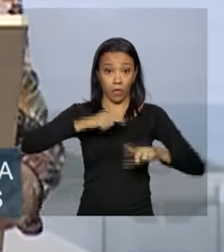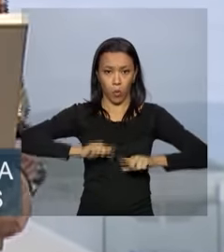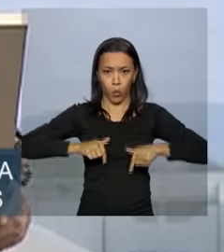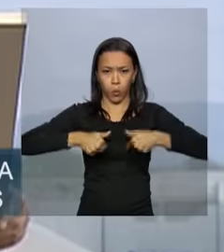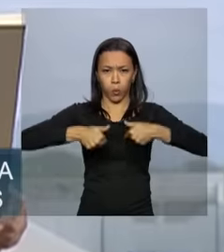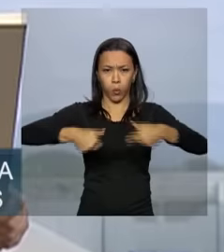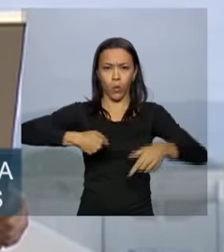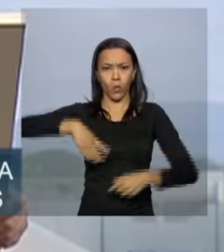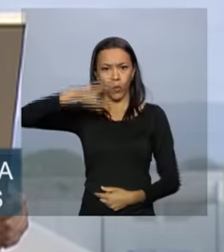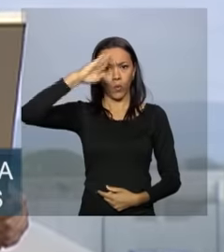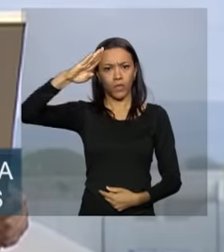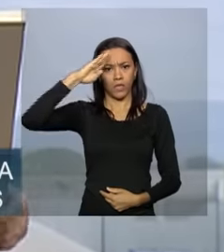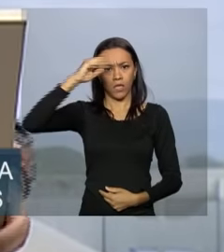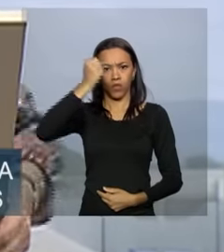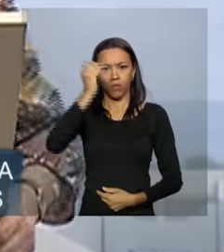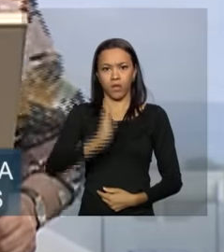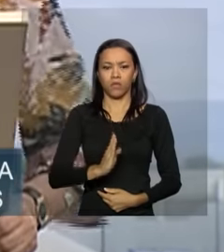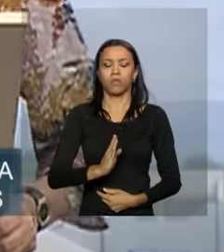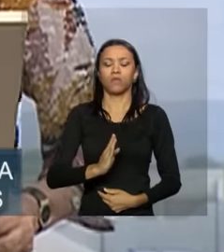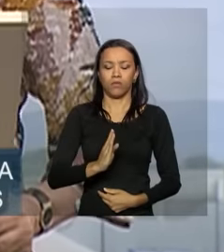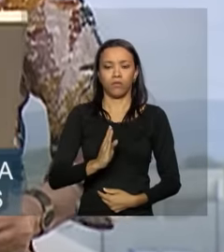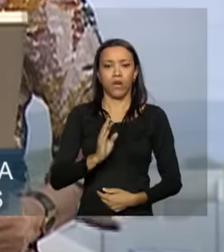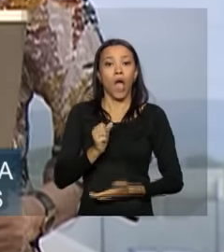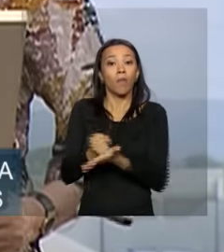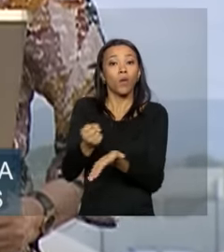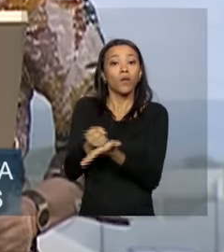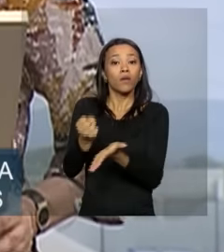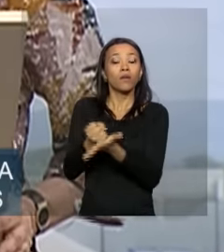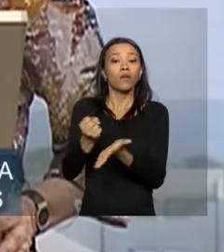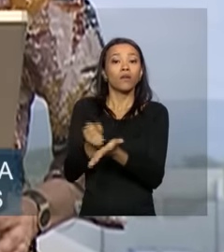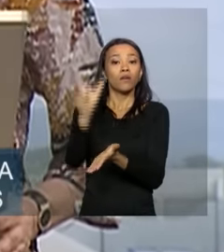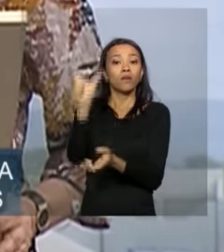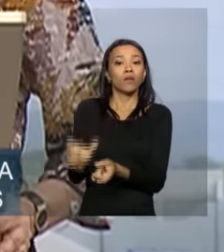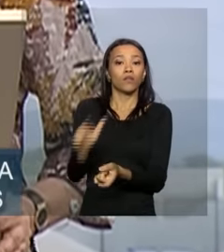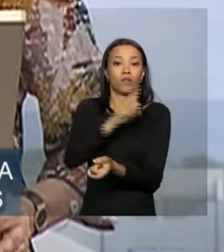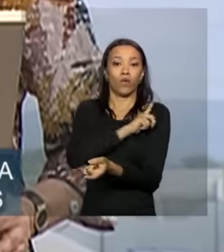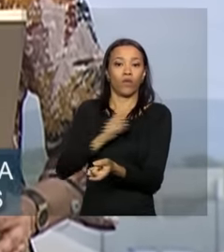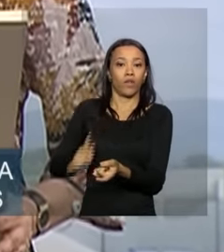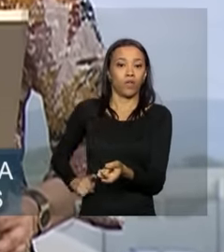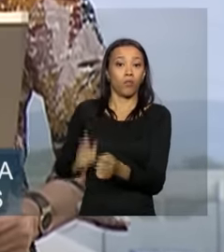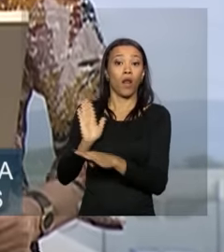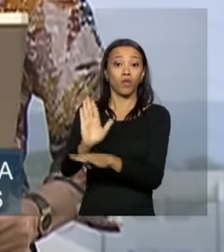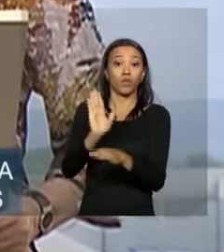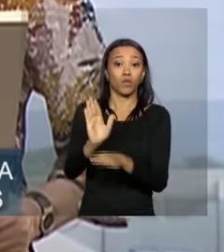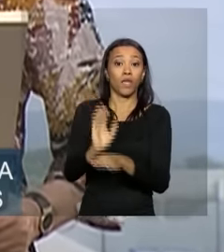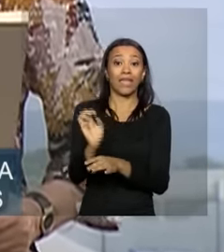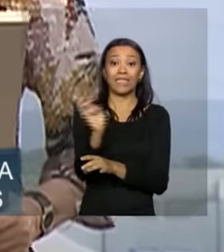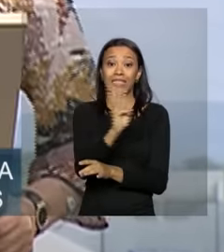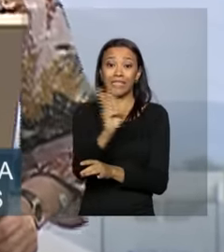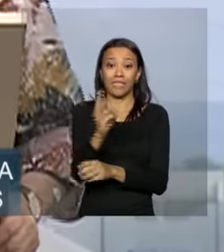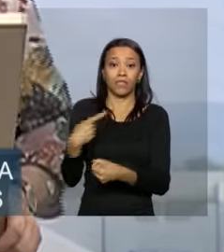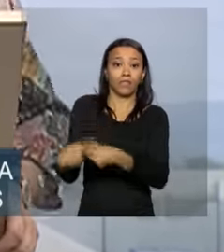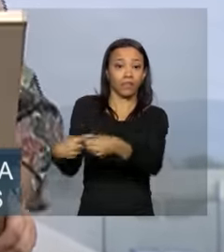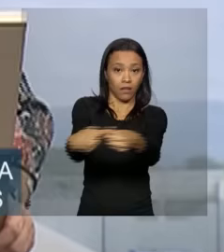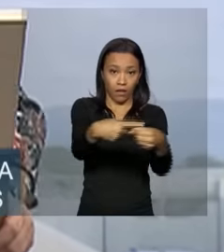Brasileiro, apoiando o governador para atender 33